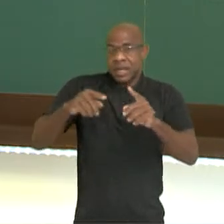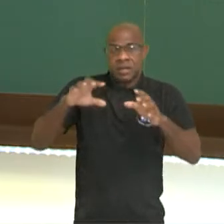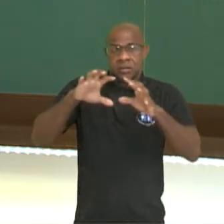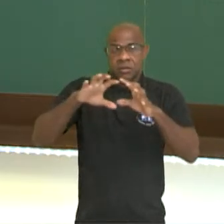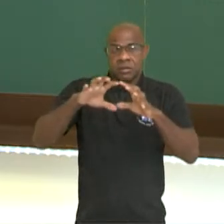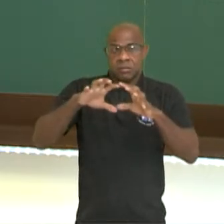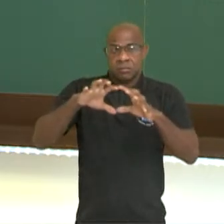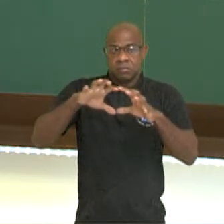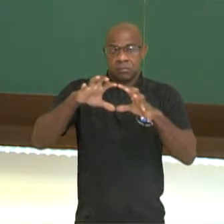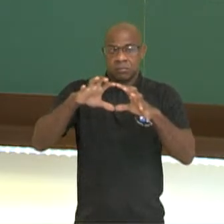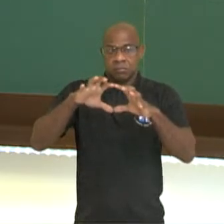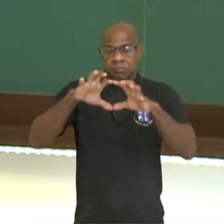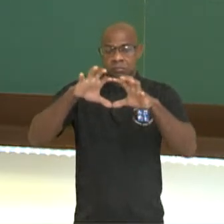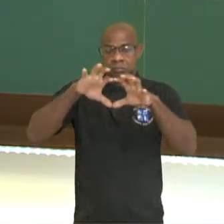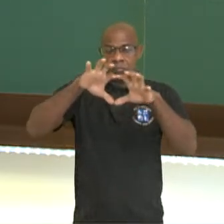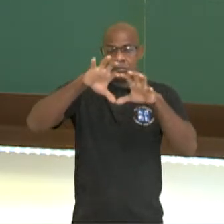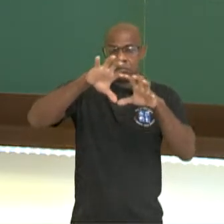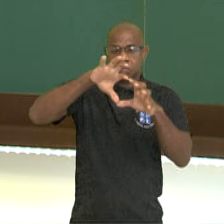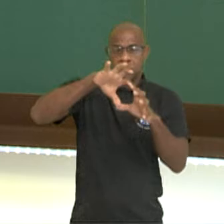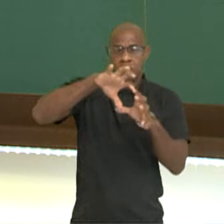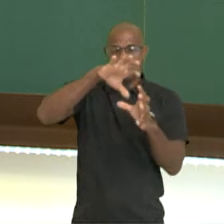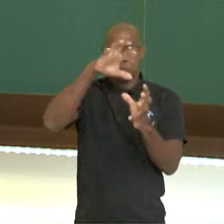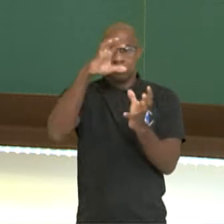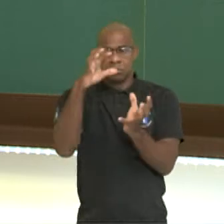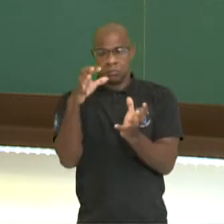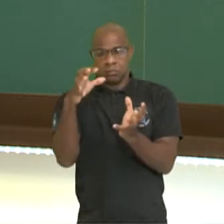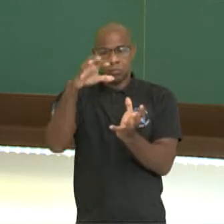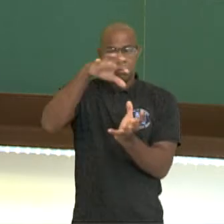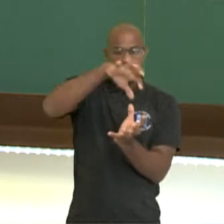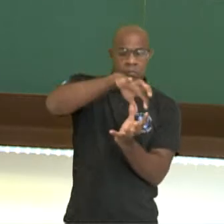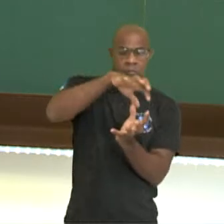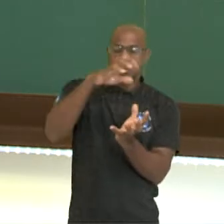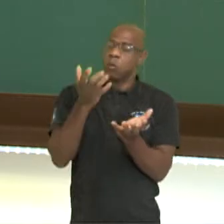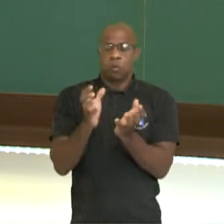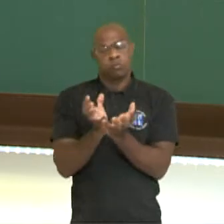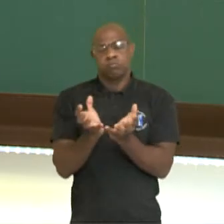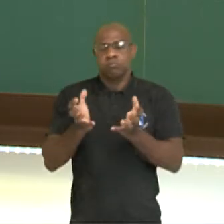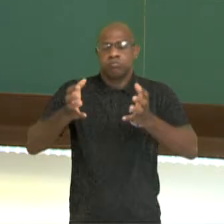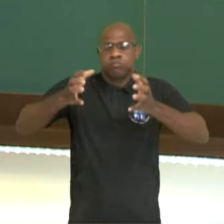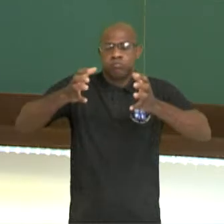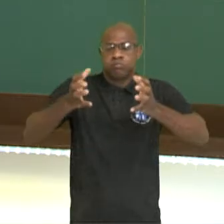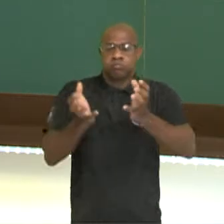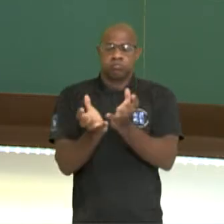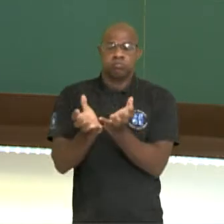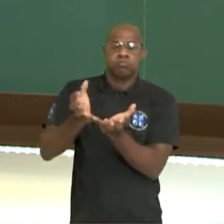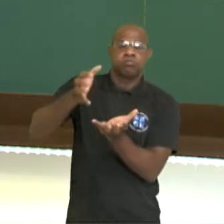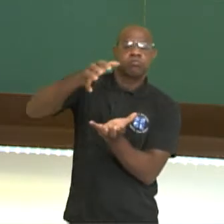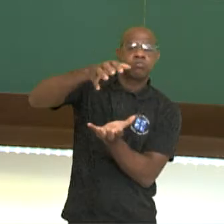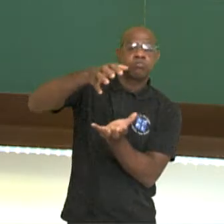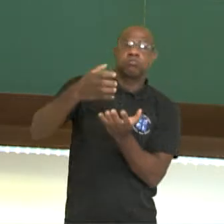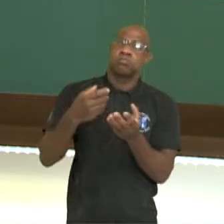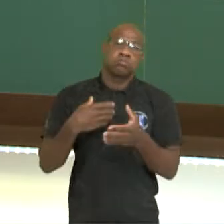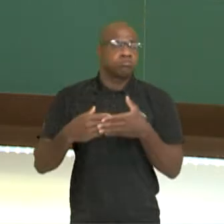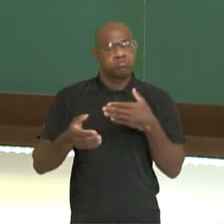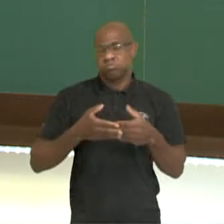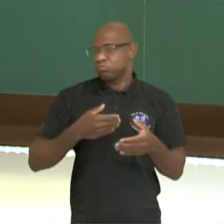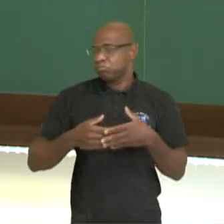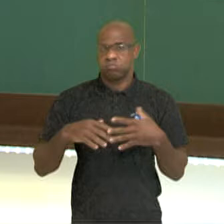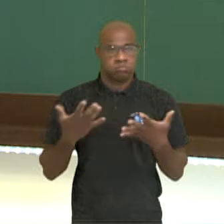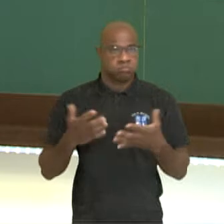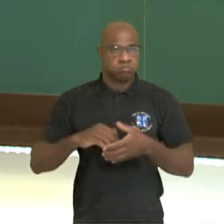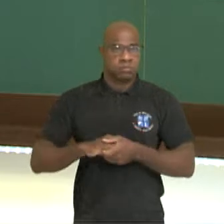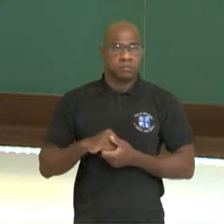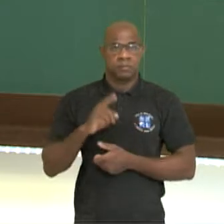vai girar exatamente no diâmetro desse semicírculo, pode ser no sentido horário ou no